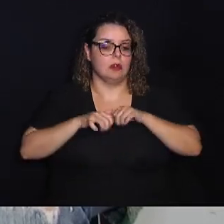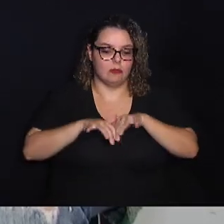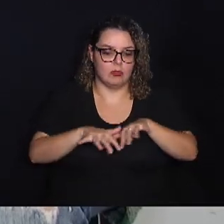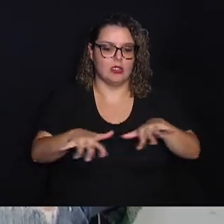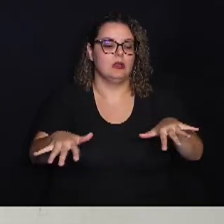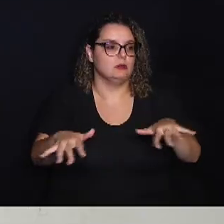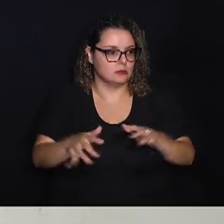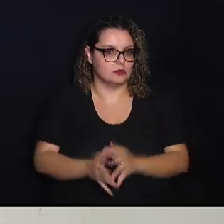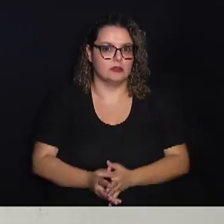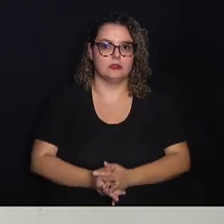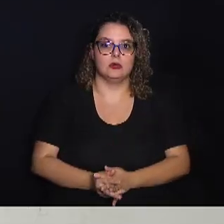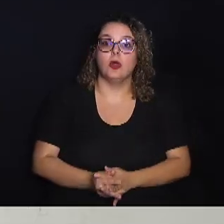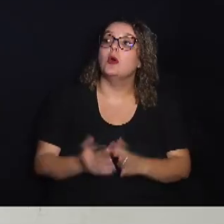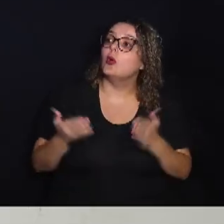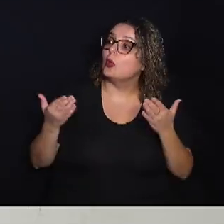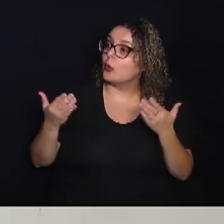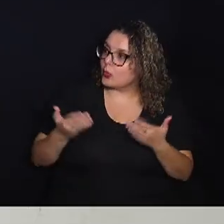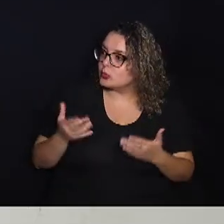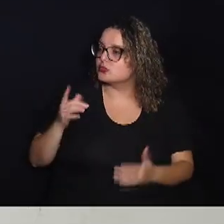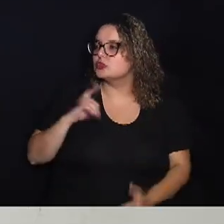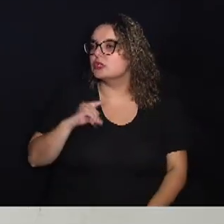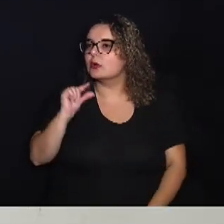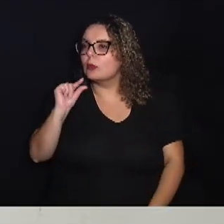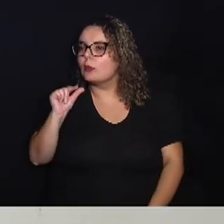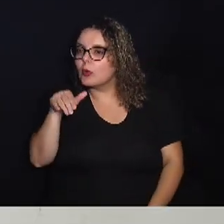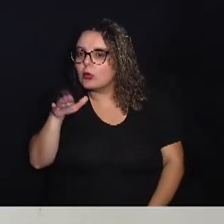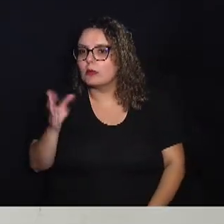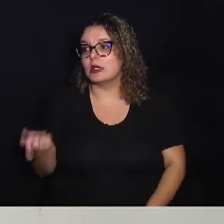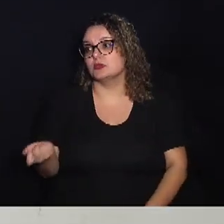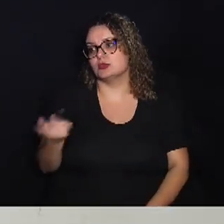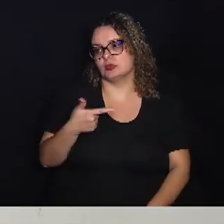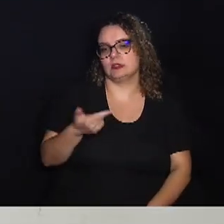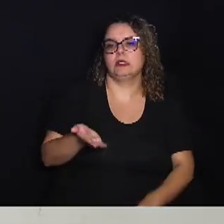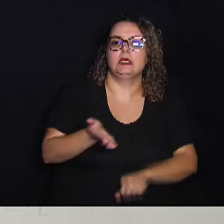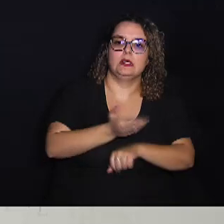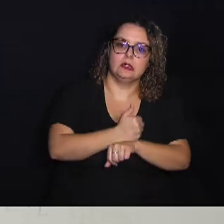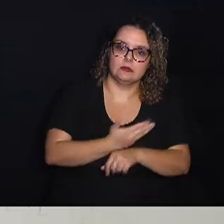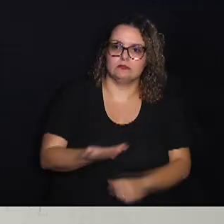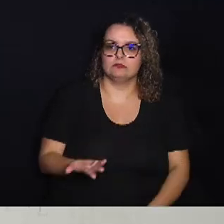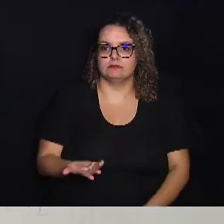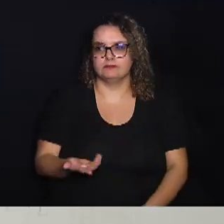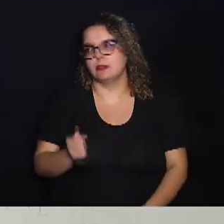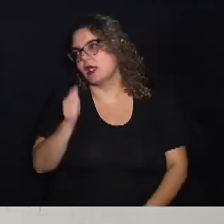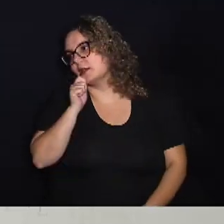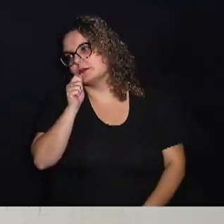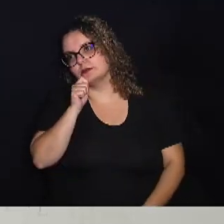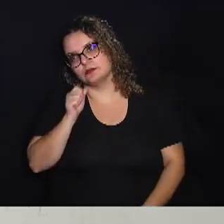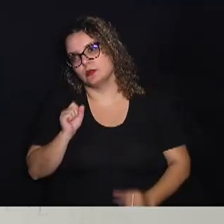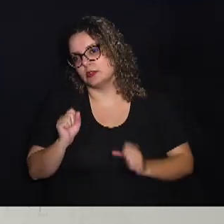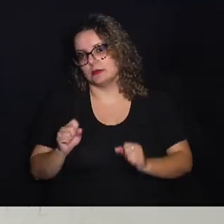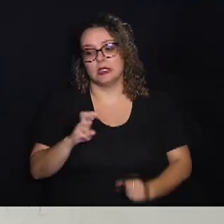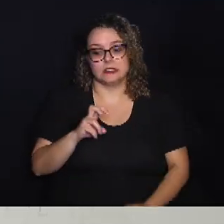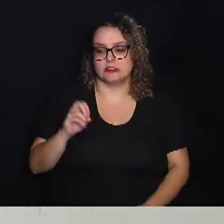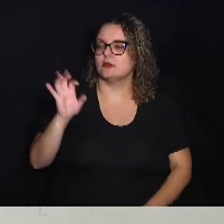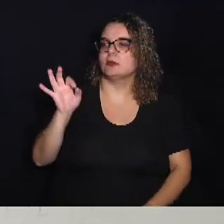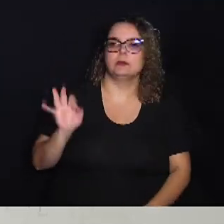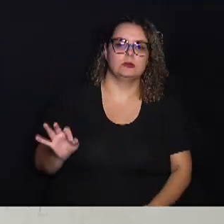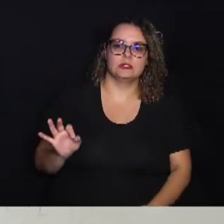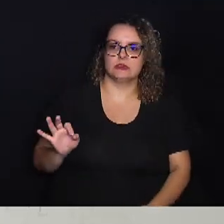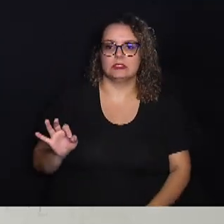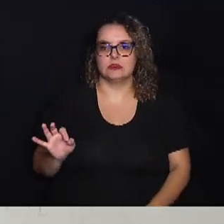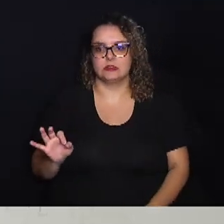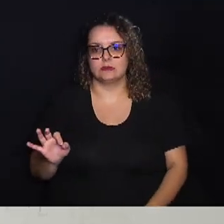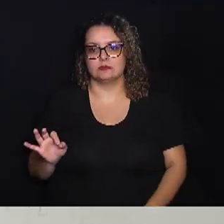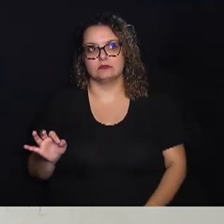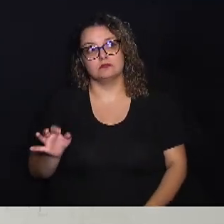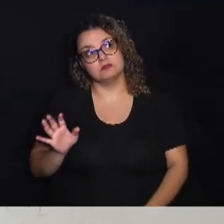né? Hoje tem um pouco mais do que antes, mas ainda não podemos dizer assim que é 50%, né?